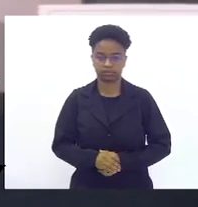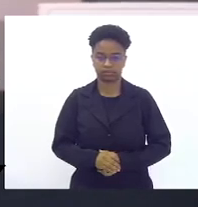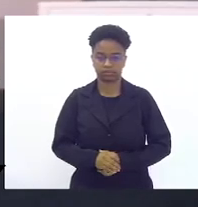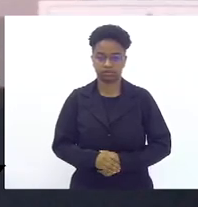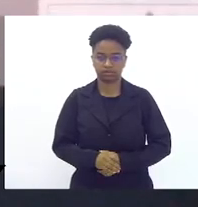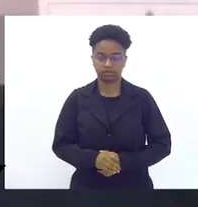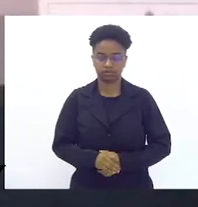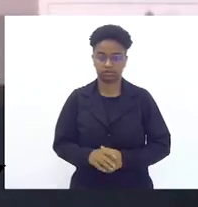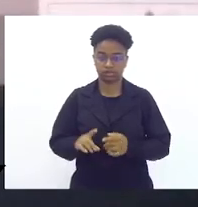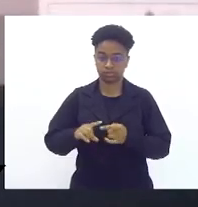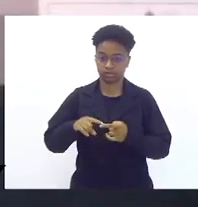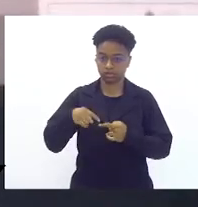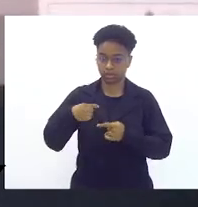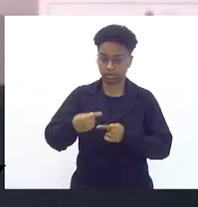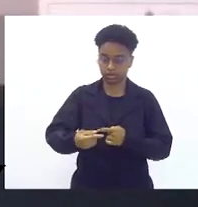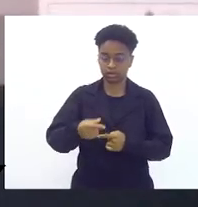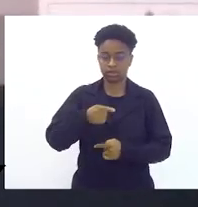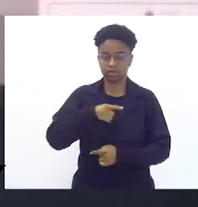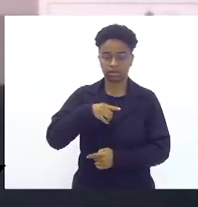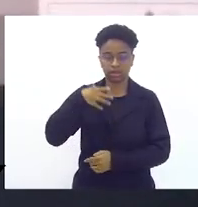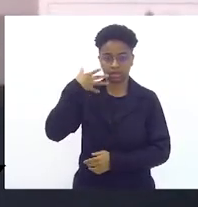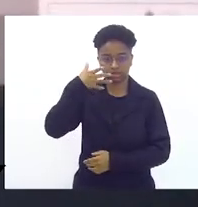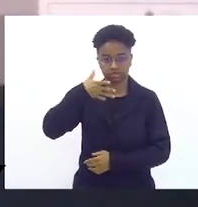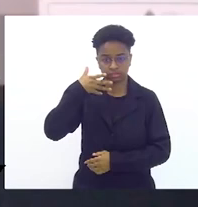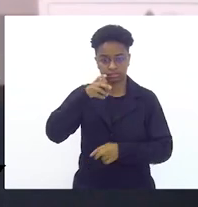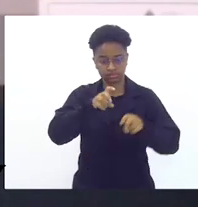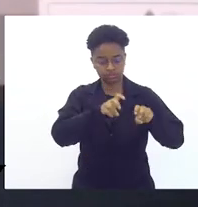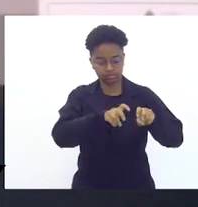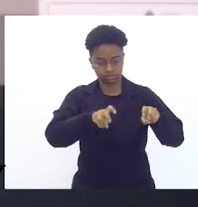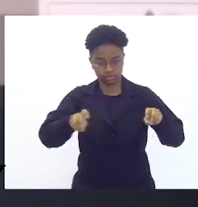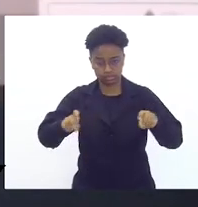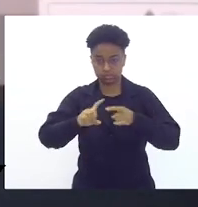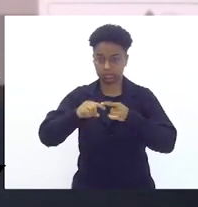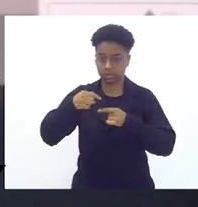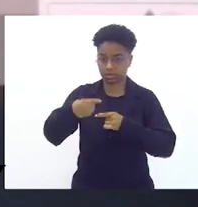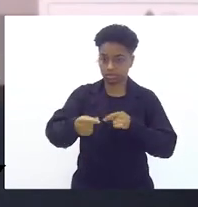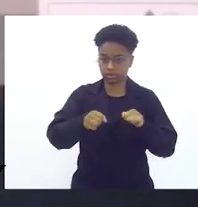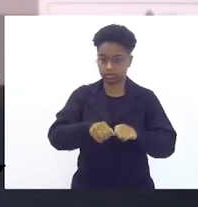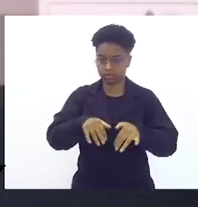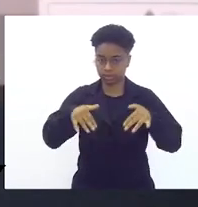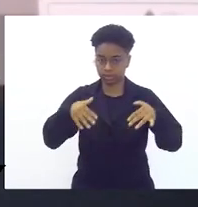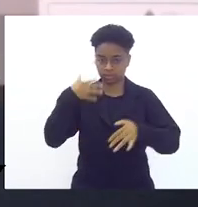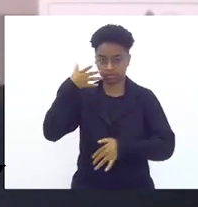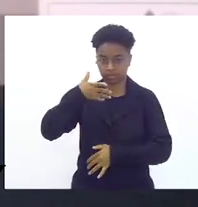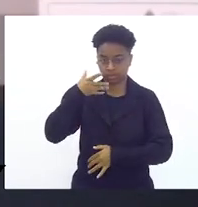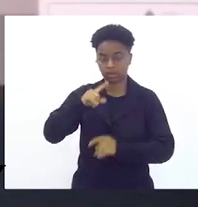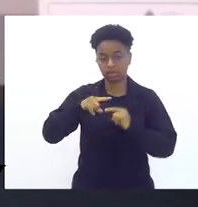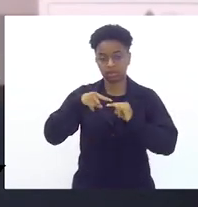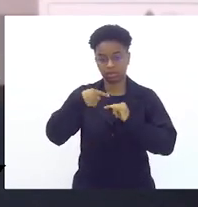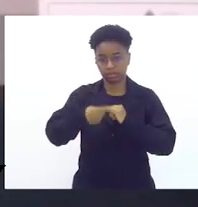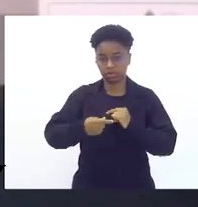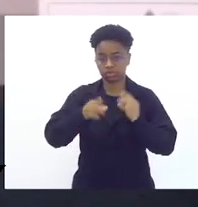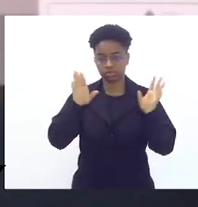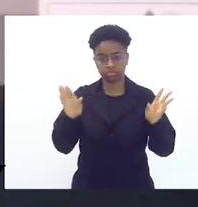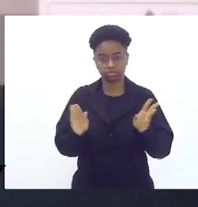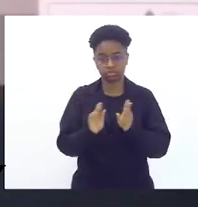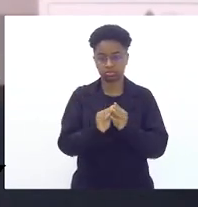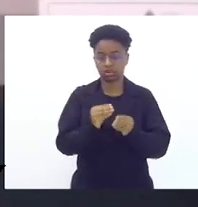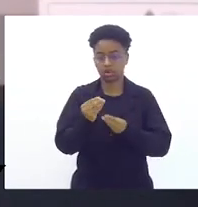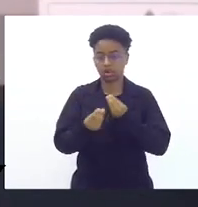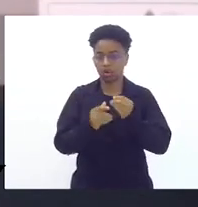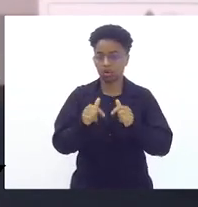vamos ter as falas da mesa depois as falas do plenário e vamos tirar as conclusões sobre isso